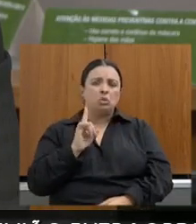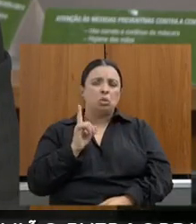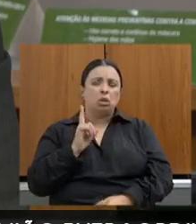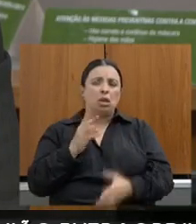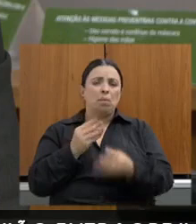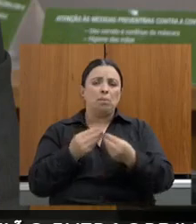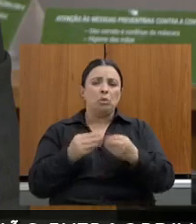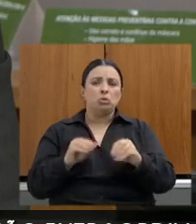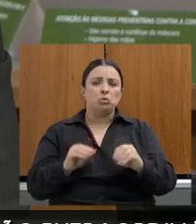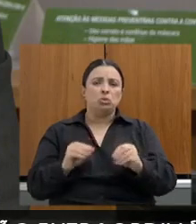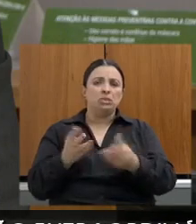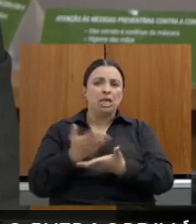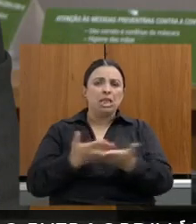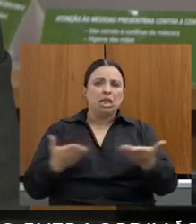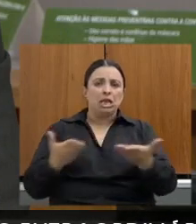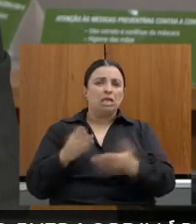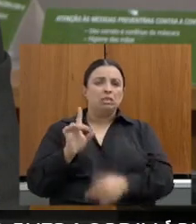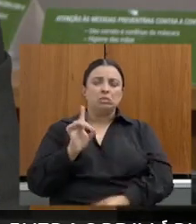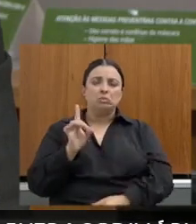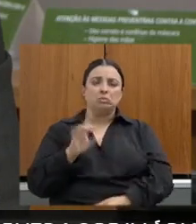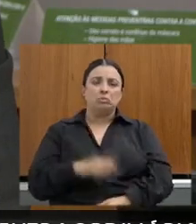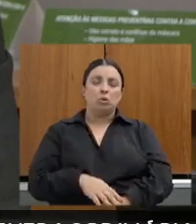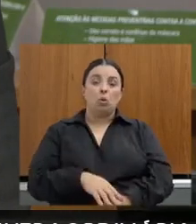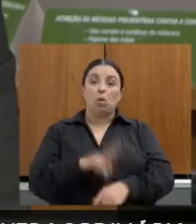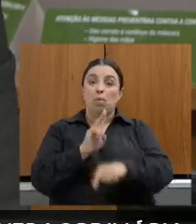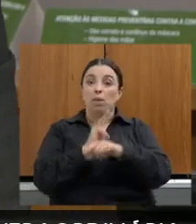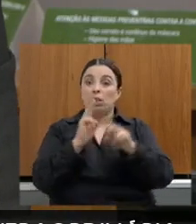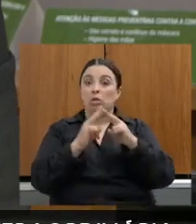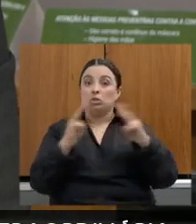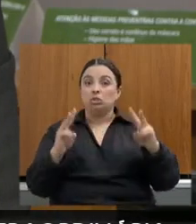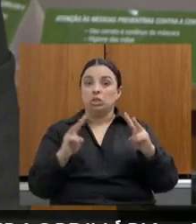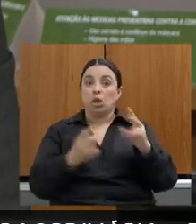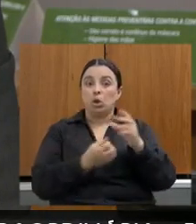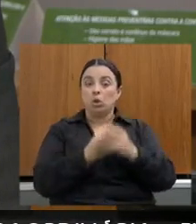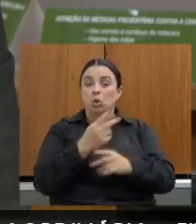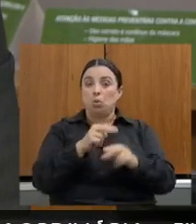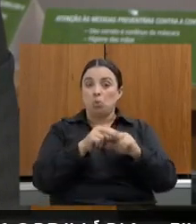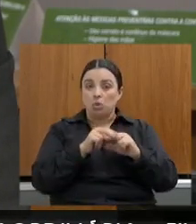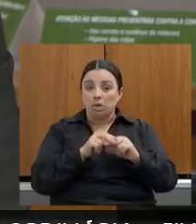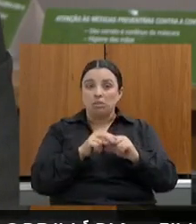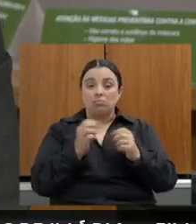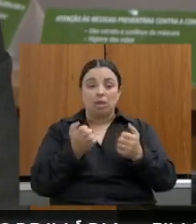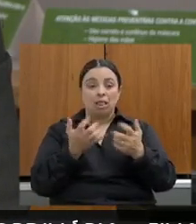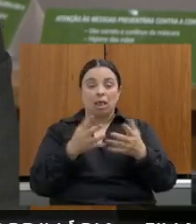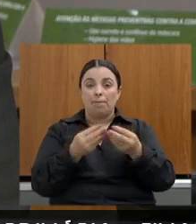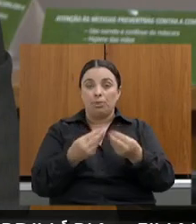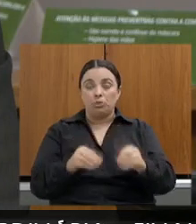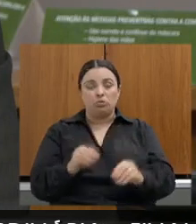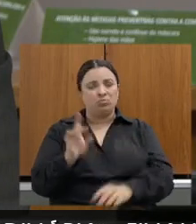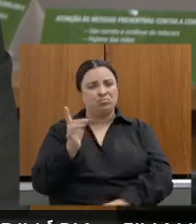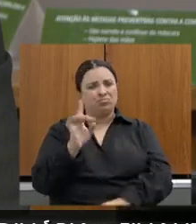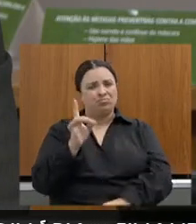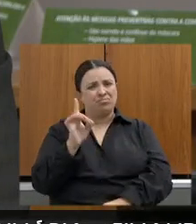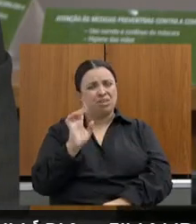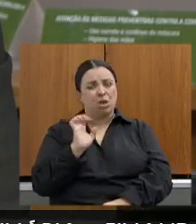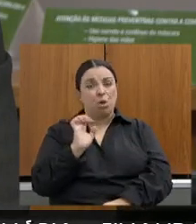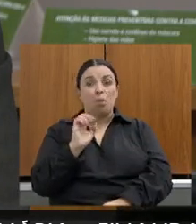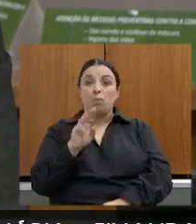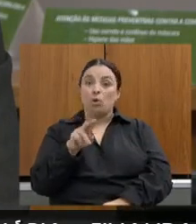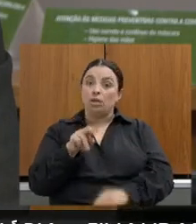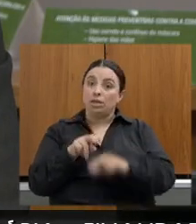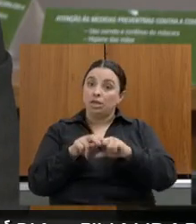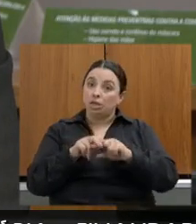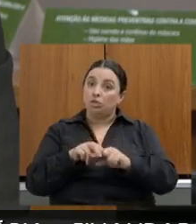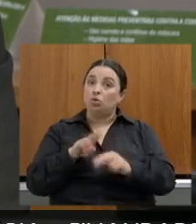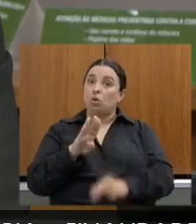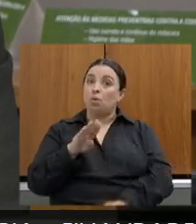desenvolveu o edital para que trouxesse qualquer dama a integração porque a ocorrência policial ela é